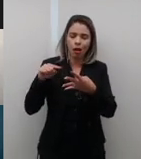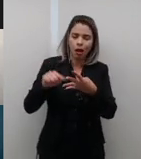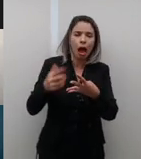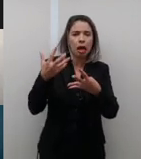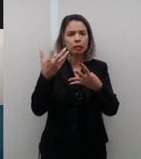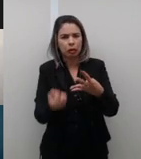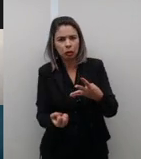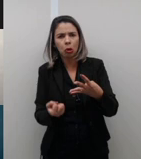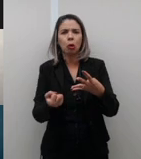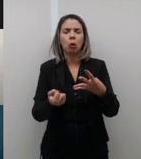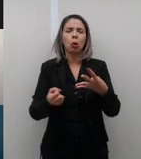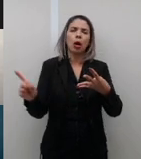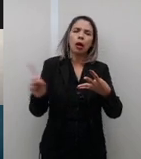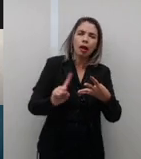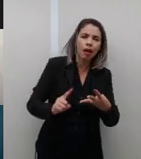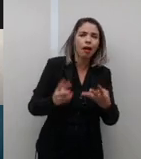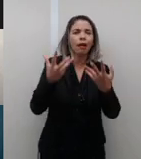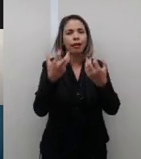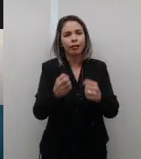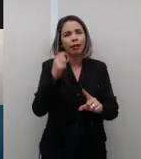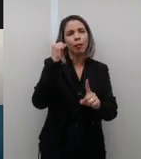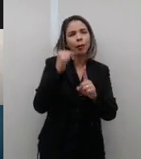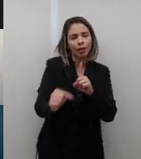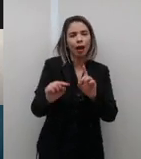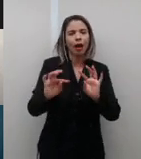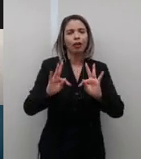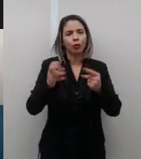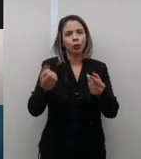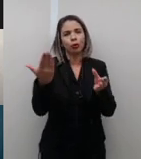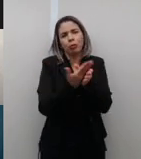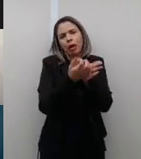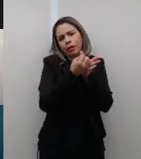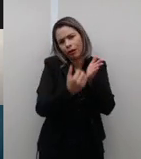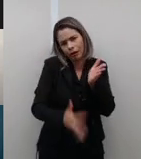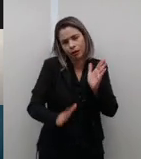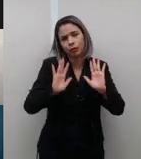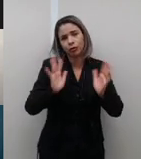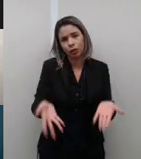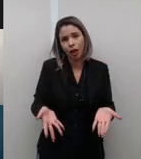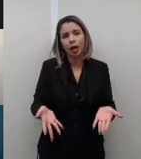e acolheram parcialmente embargos de declaração uma vez